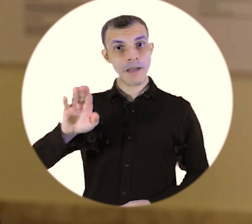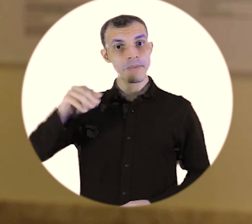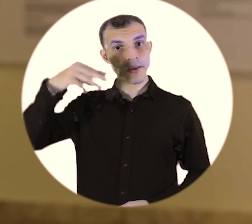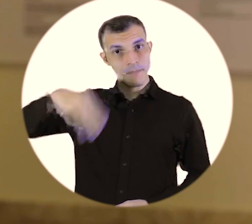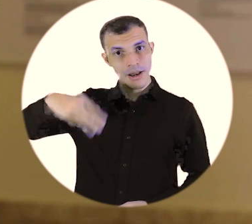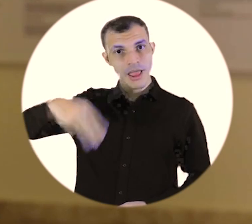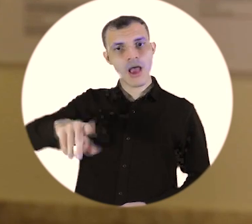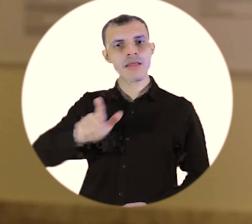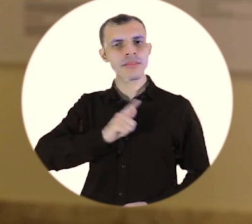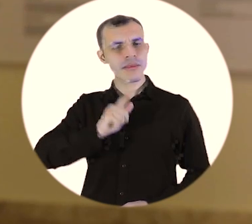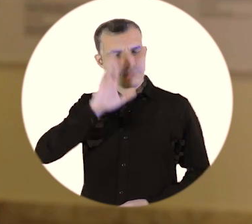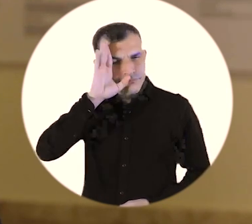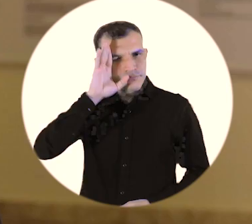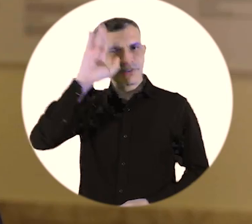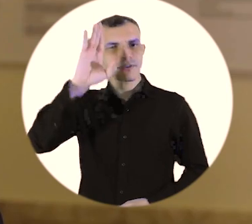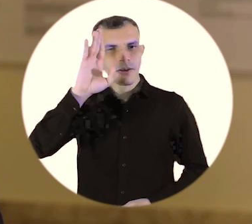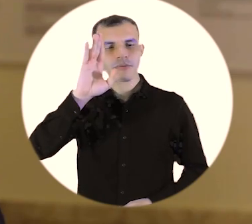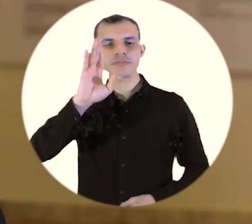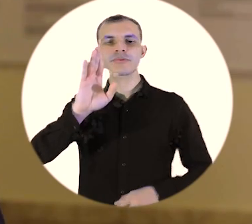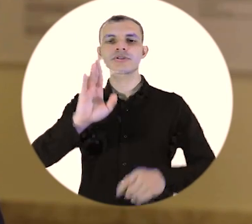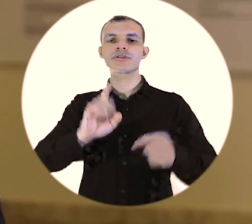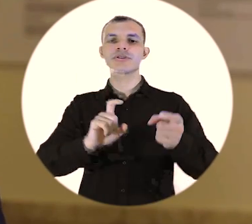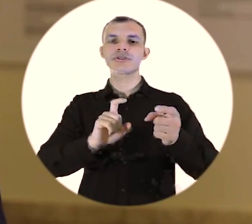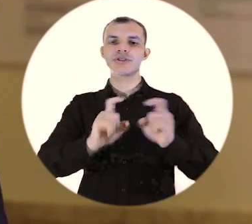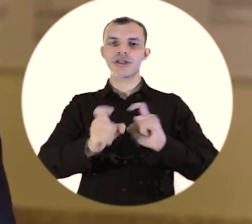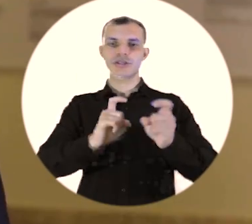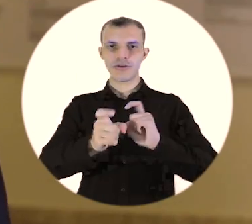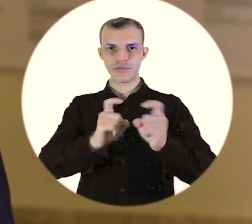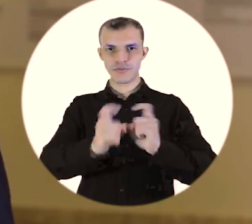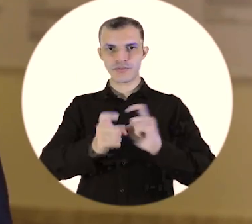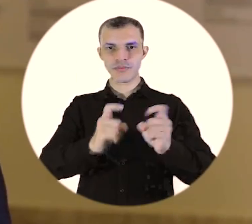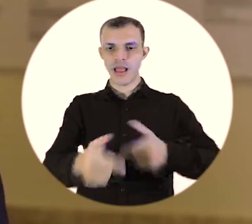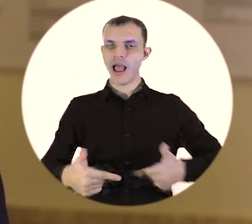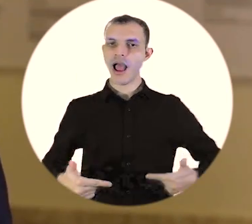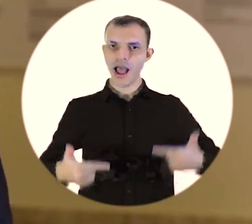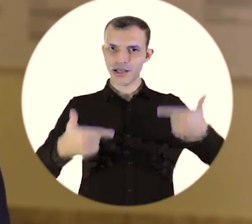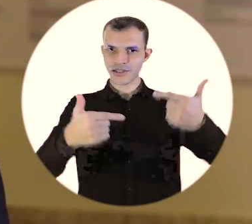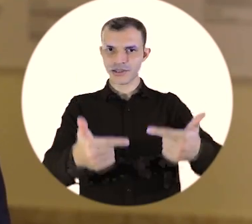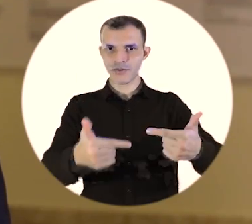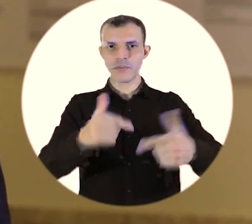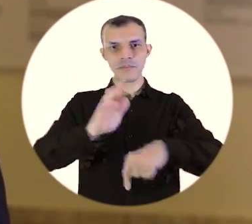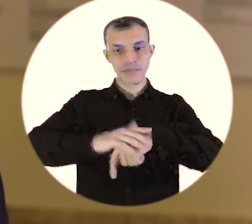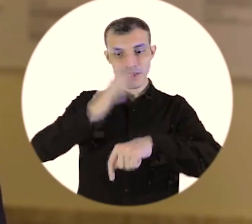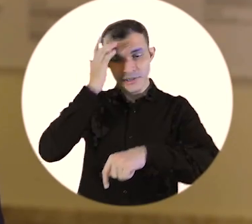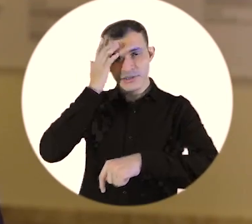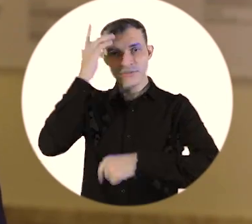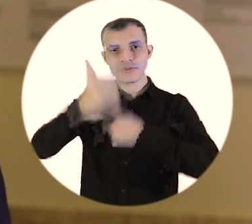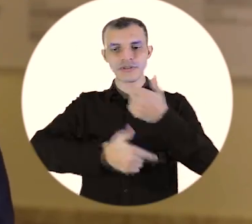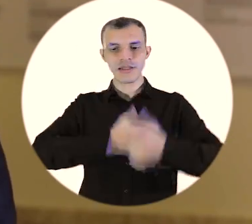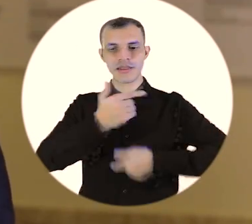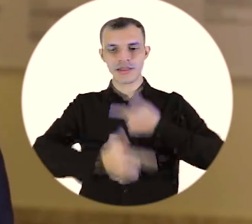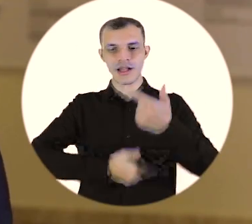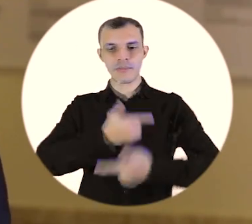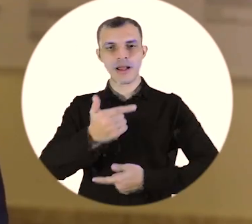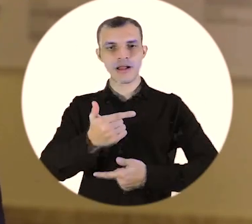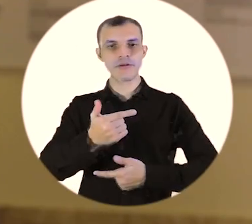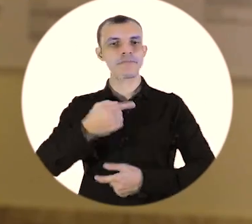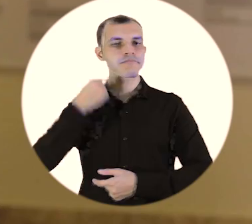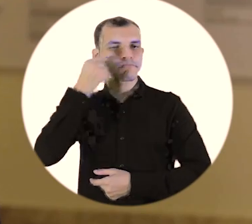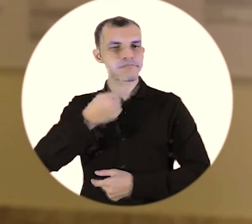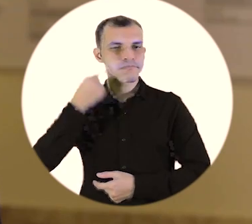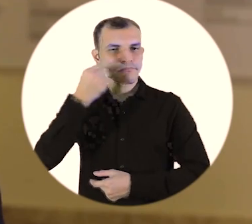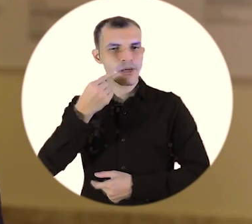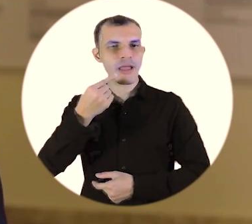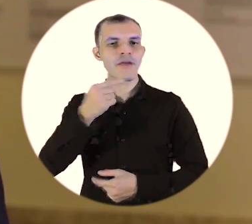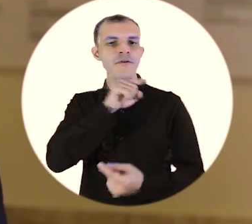A OAB do Maranhão tem como os princípios de gestão buscar entregar ações que facilitem o exercício profissional de